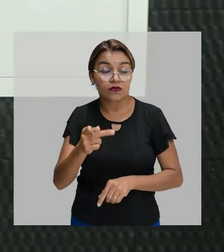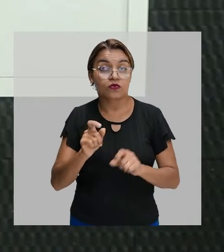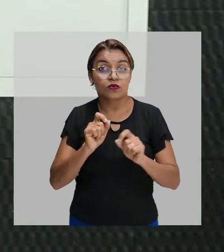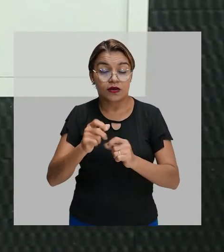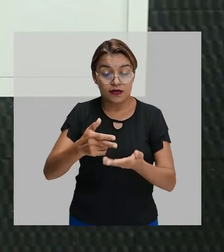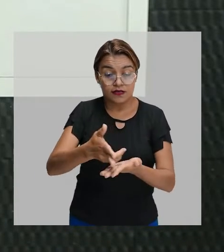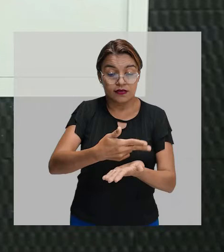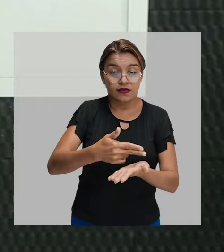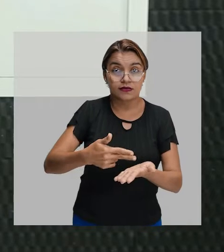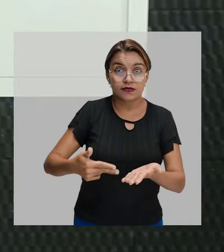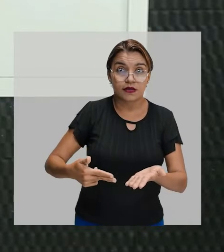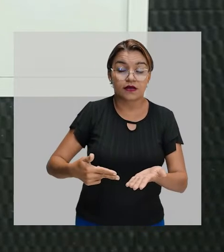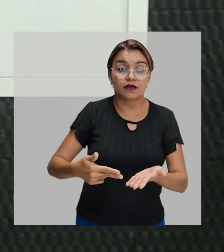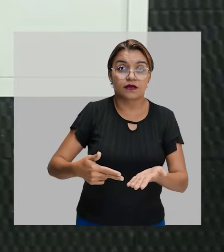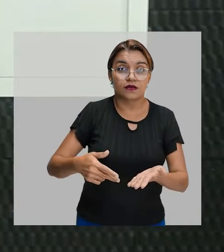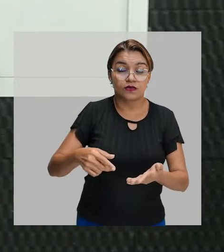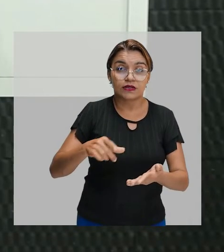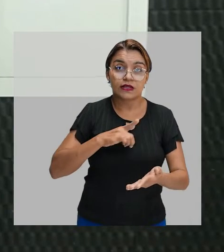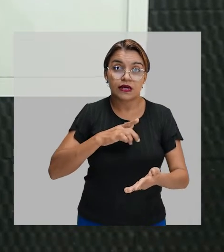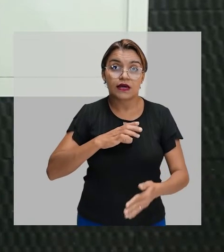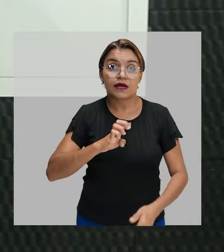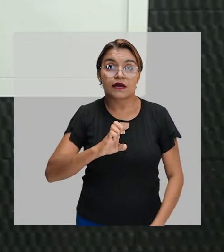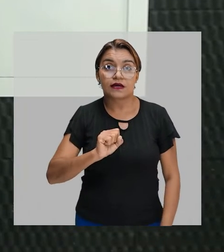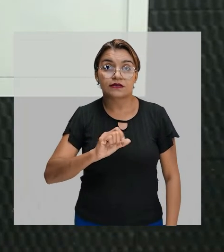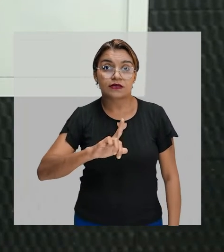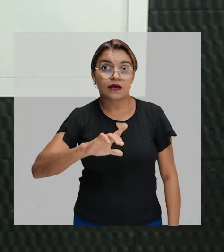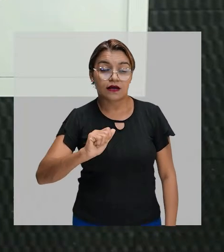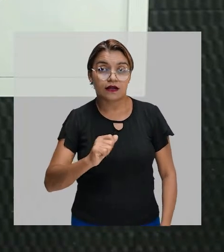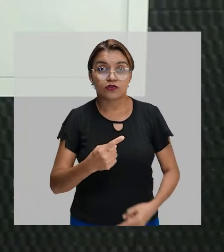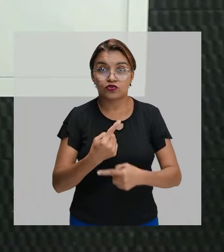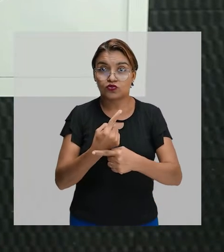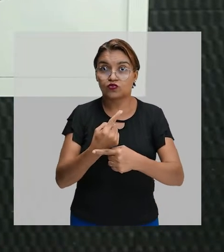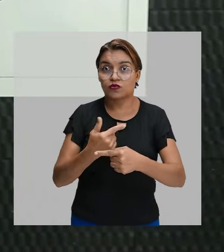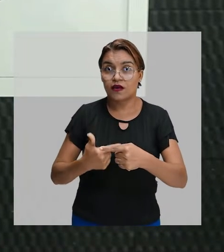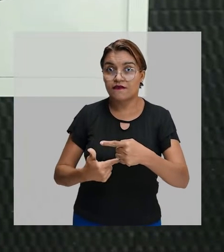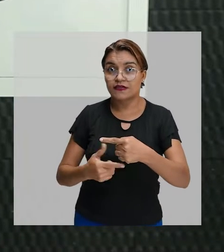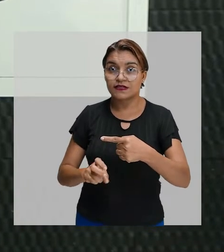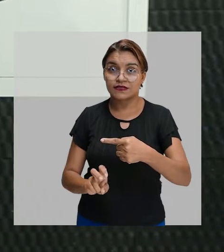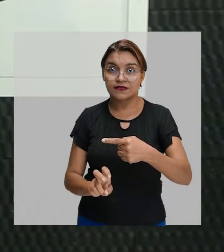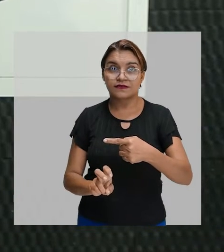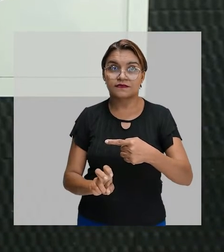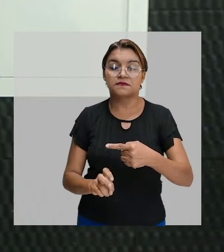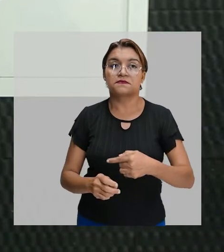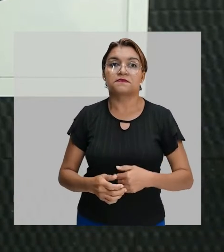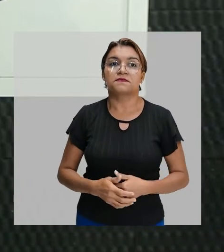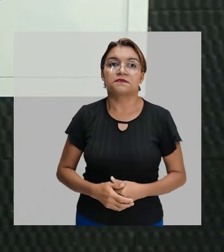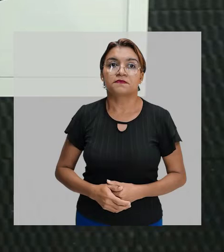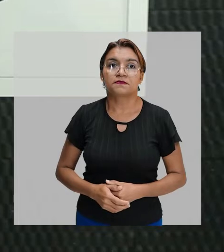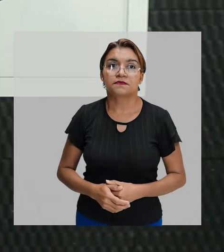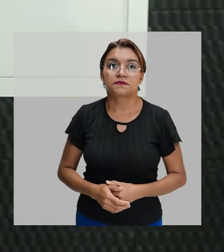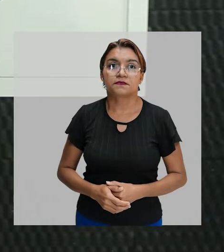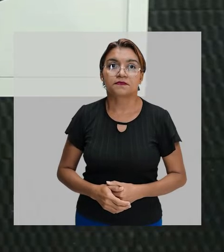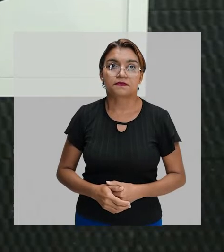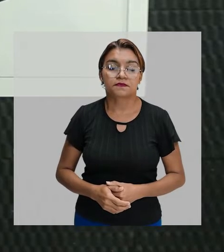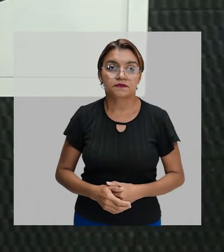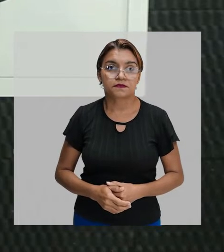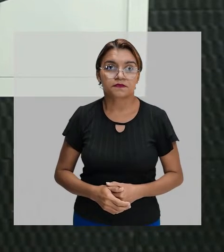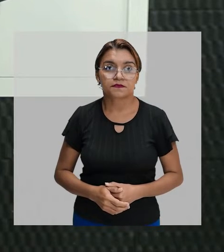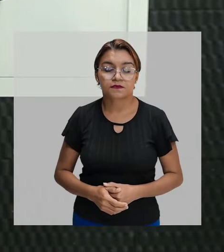Dezinho ele foi feito na escala de 1 para 25 beleza para 25